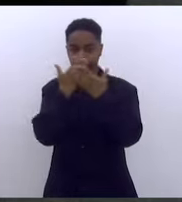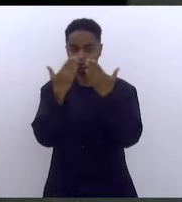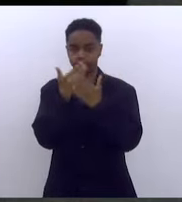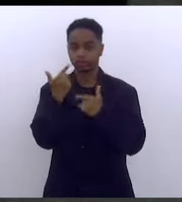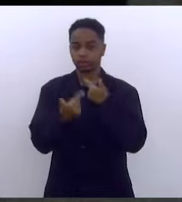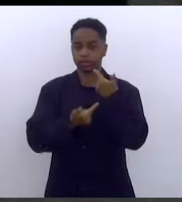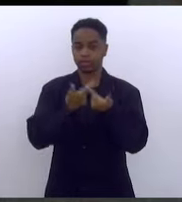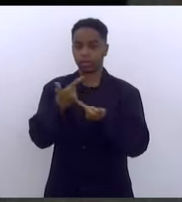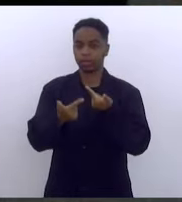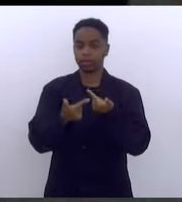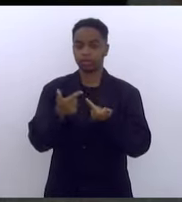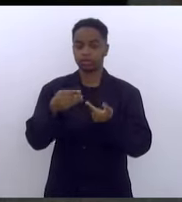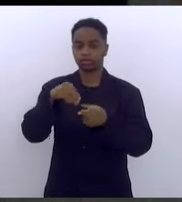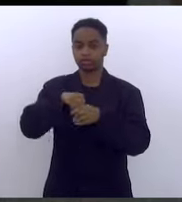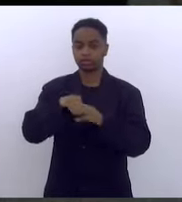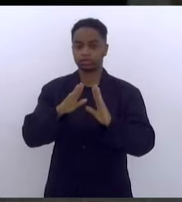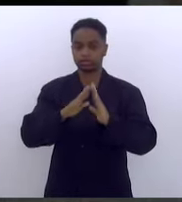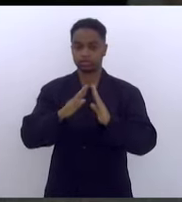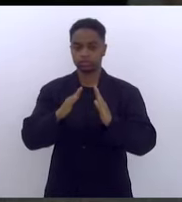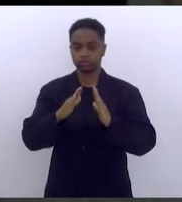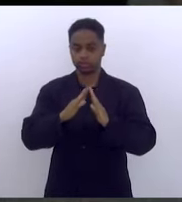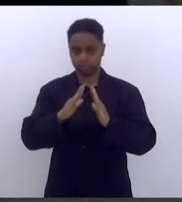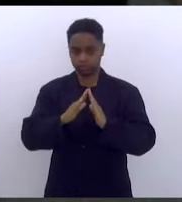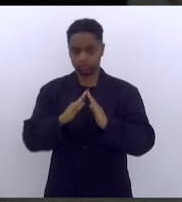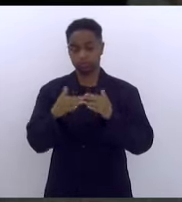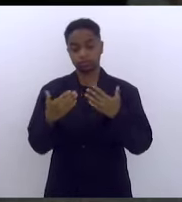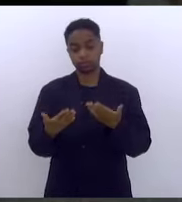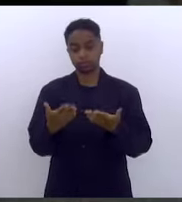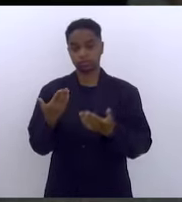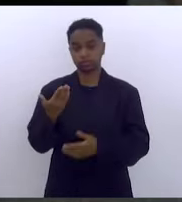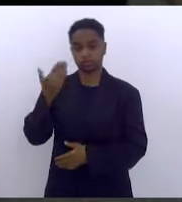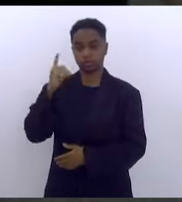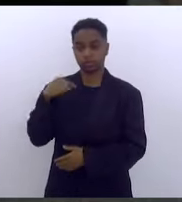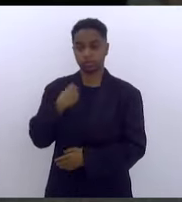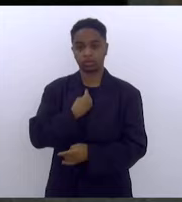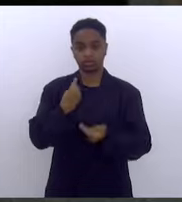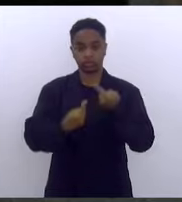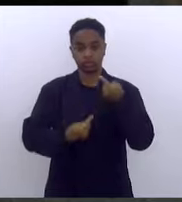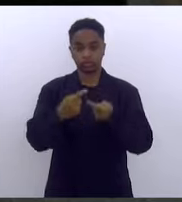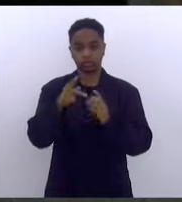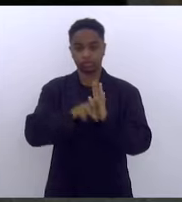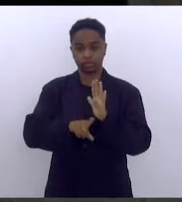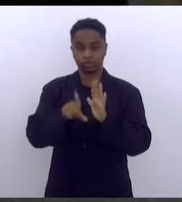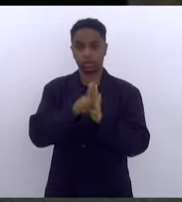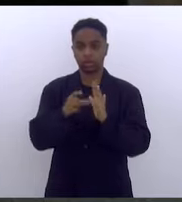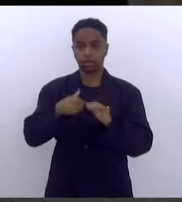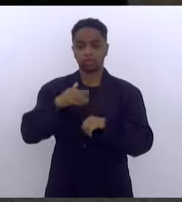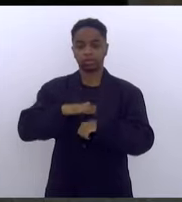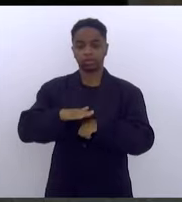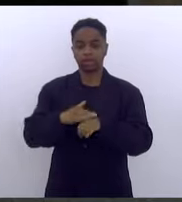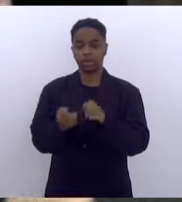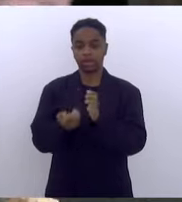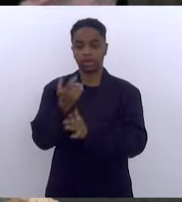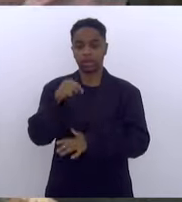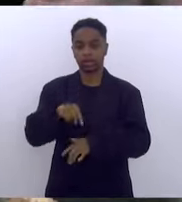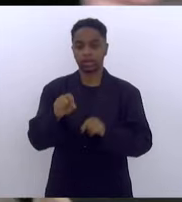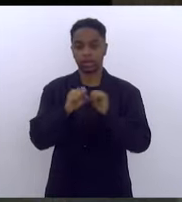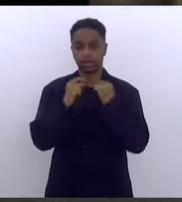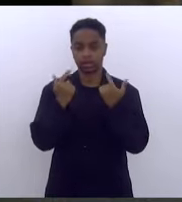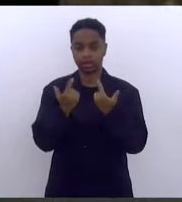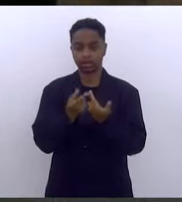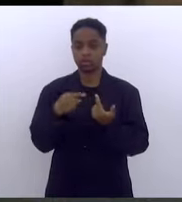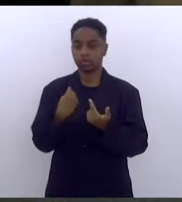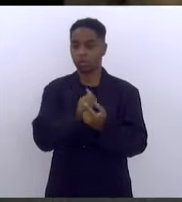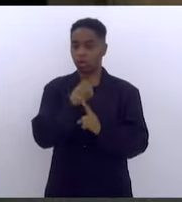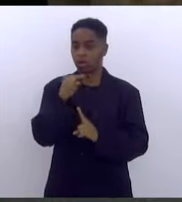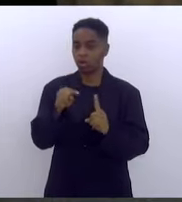invisibilidade do trabalho doméstico. Inclusive, quando discutimos esse projeto de lei de minha autoria aqui nessa casa, era trazendo